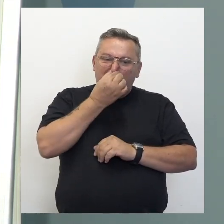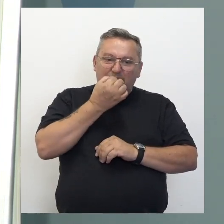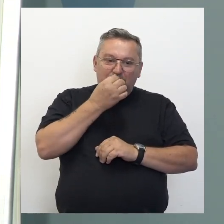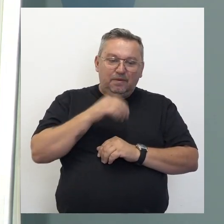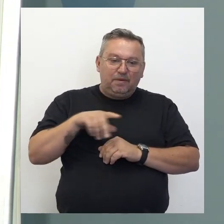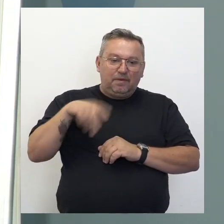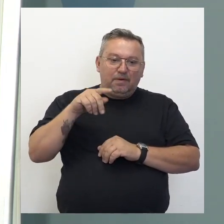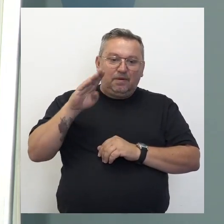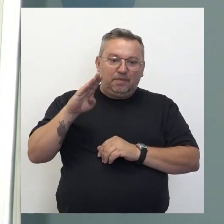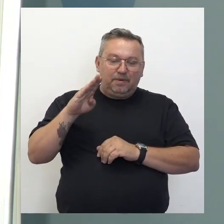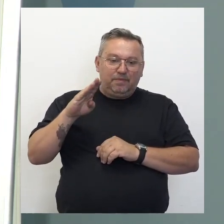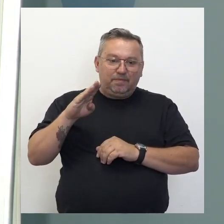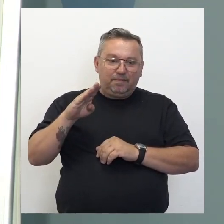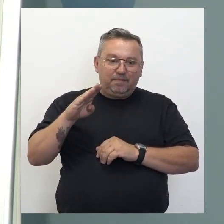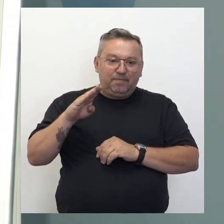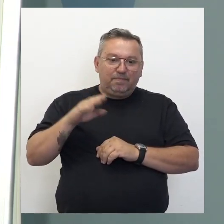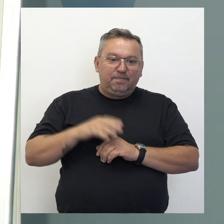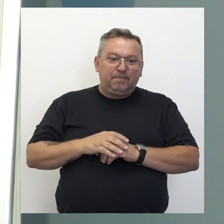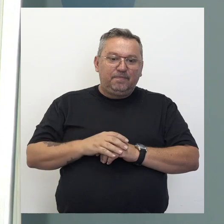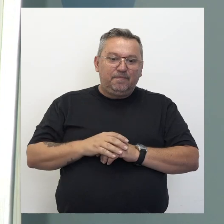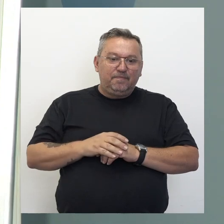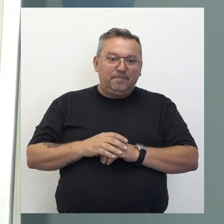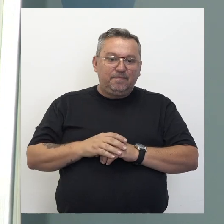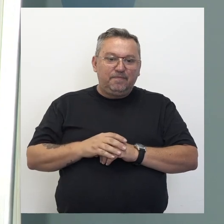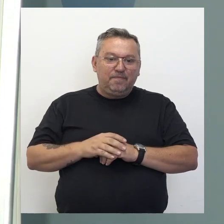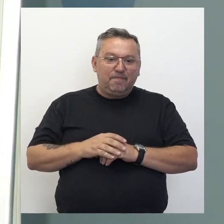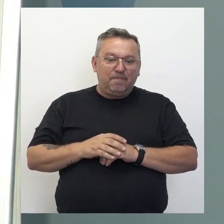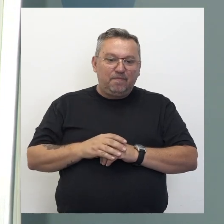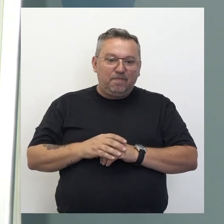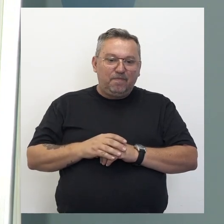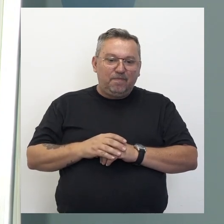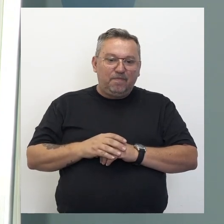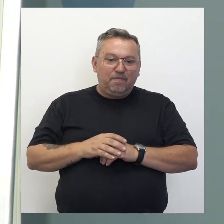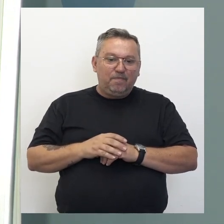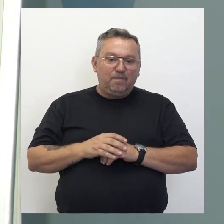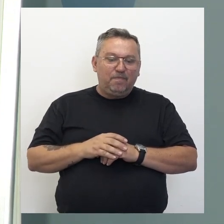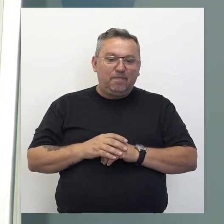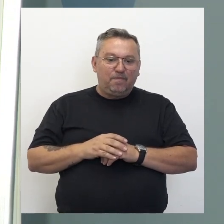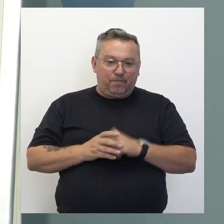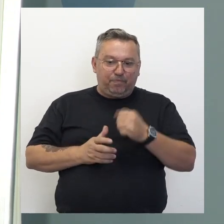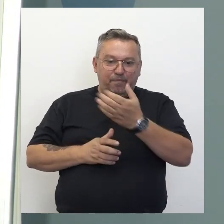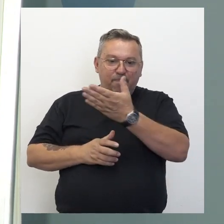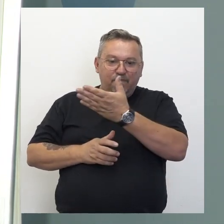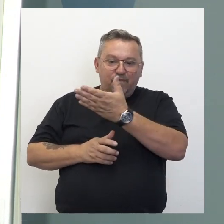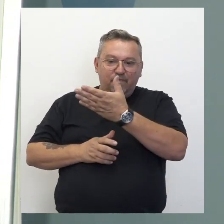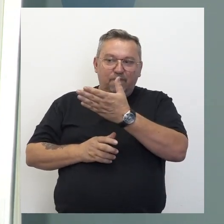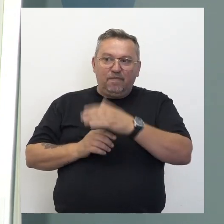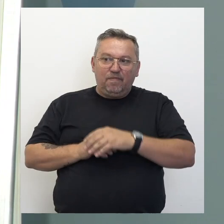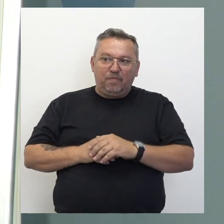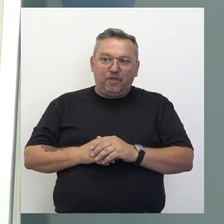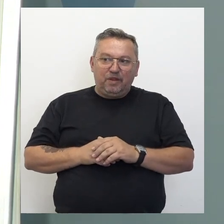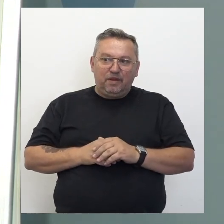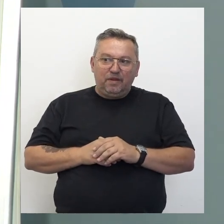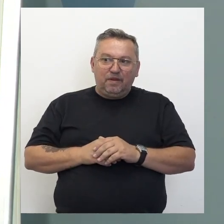Kb é igual a concentração do lítio vezes concentração do